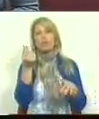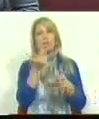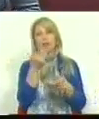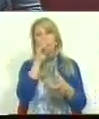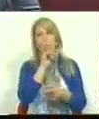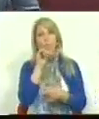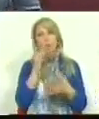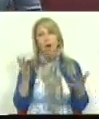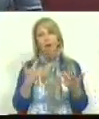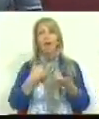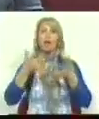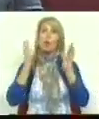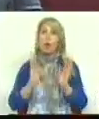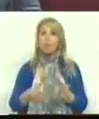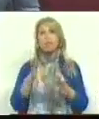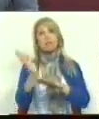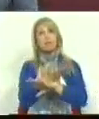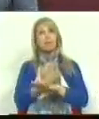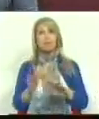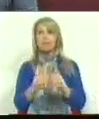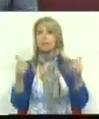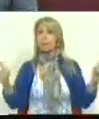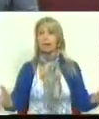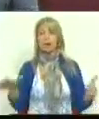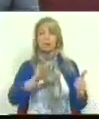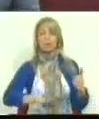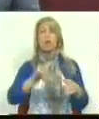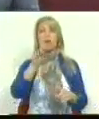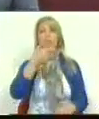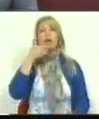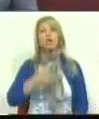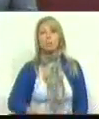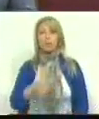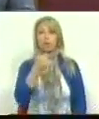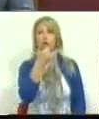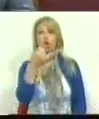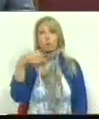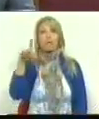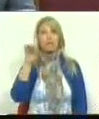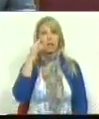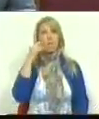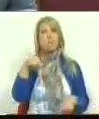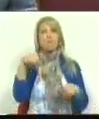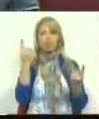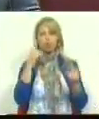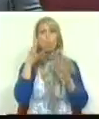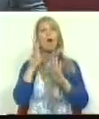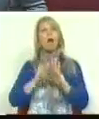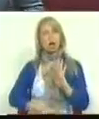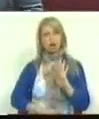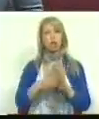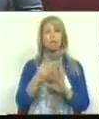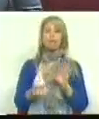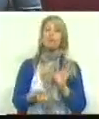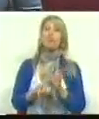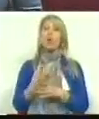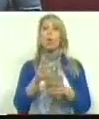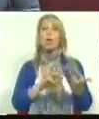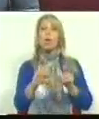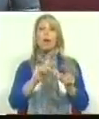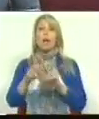situações. Mostrou também a experiência de 2006 que o regime então encontrado para a atualização destas